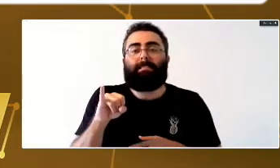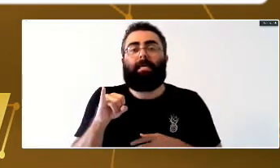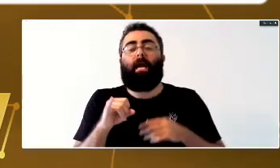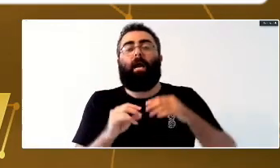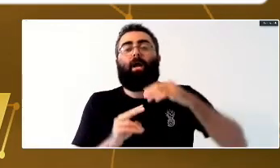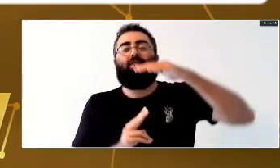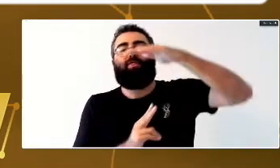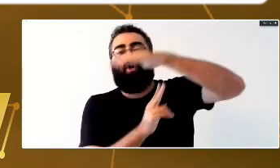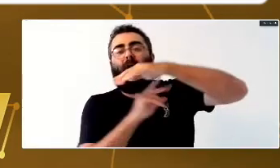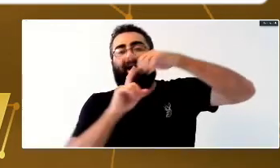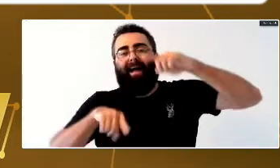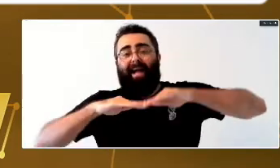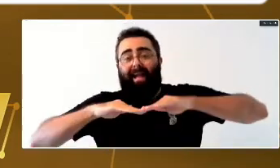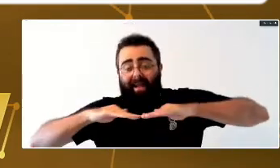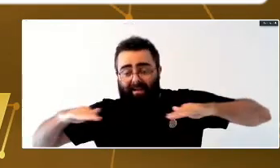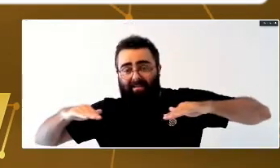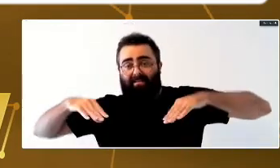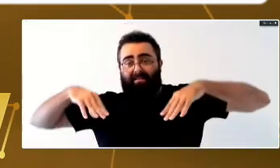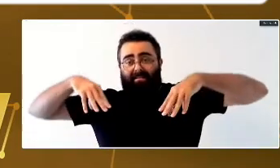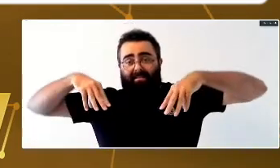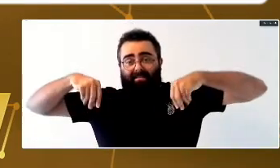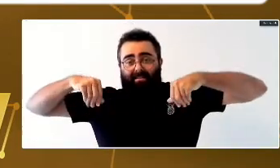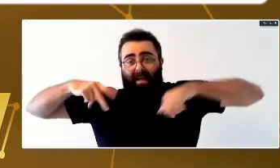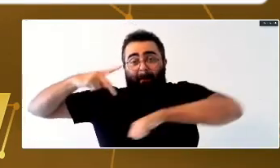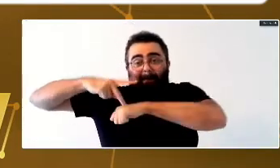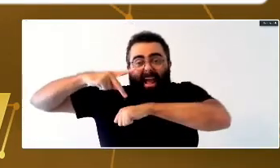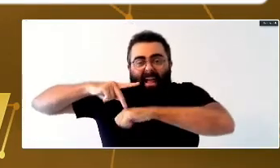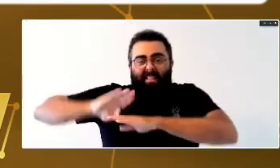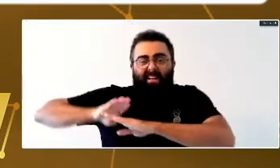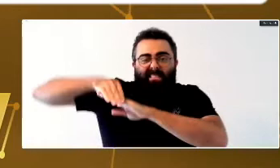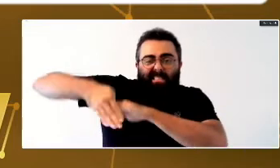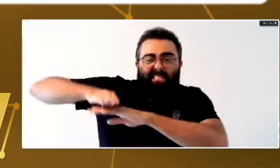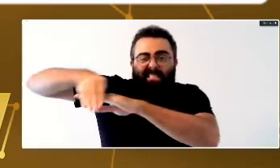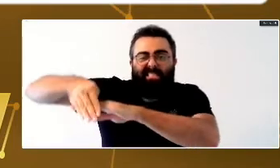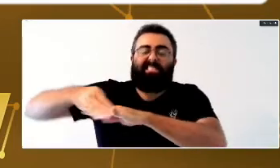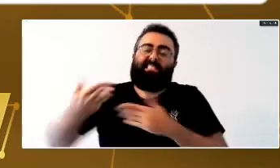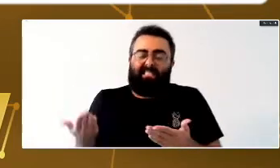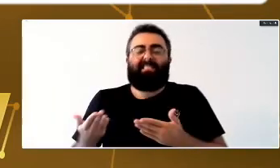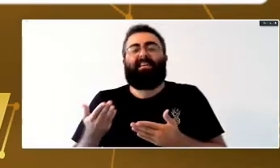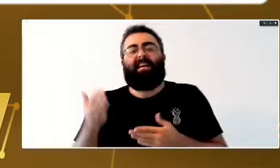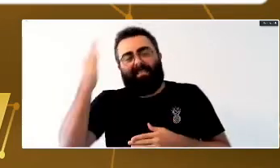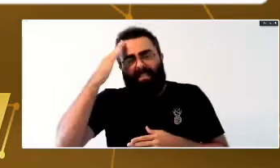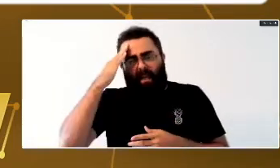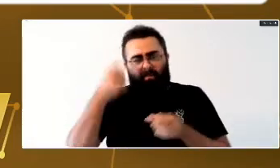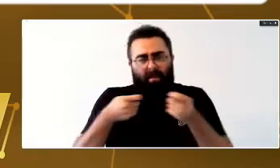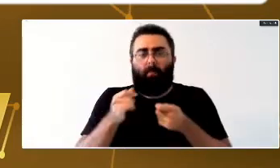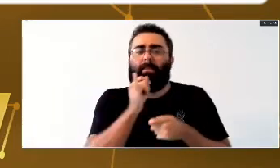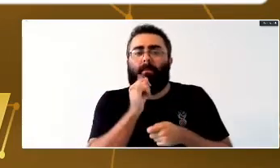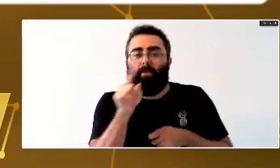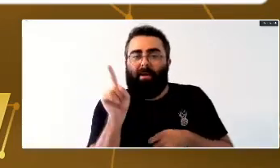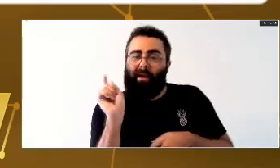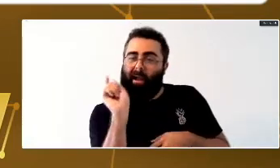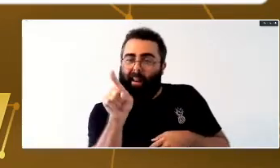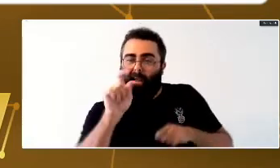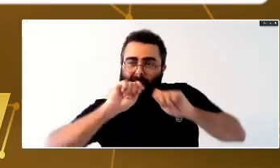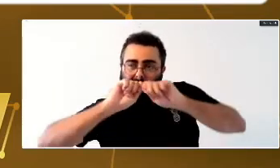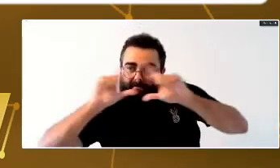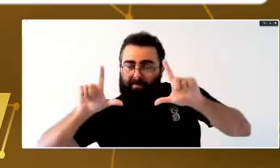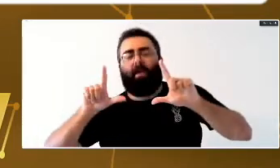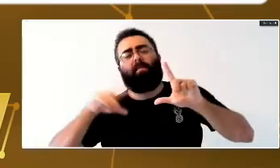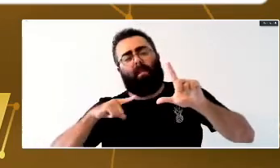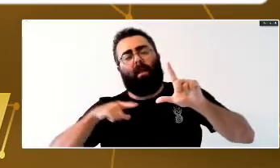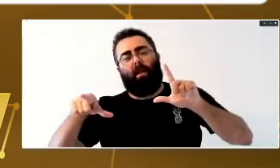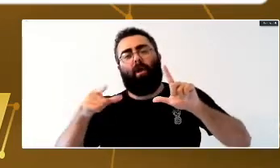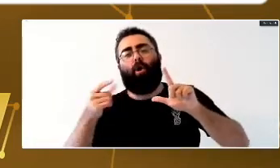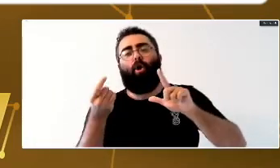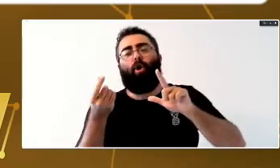estão impedidas. E aqui a gente coloca também observações. Quando você clica na gleba, aparecem as observações. Uma